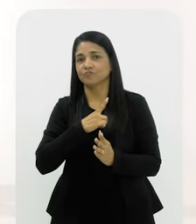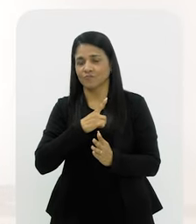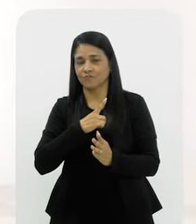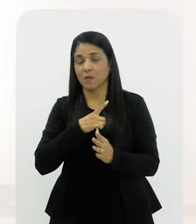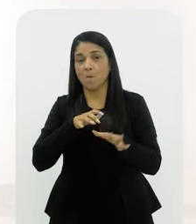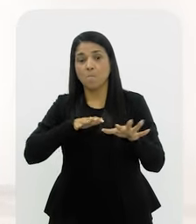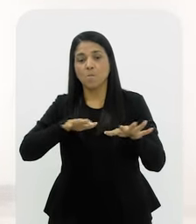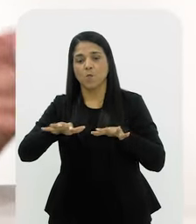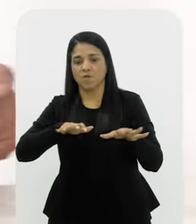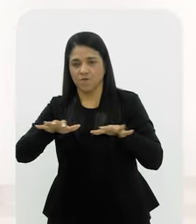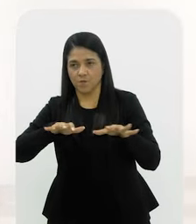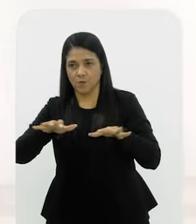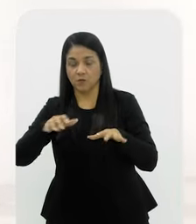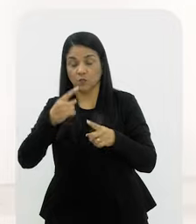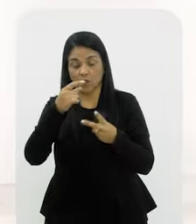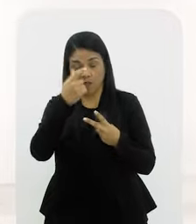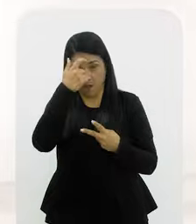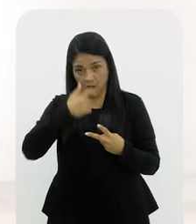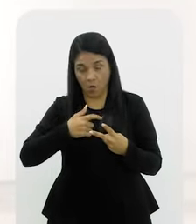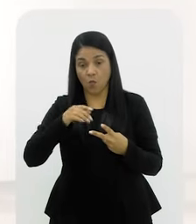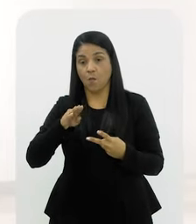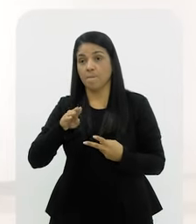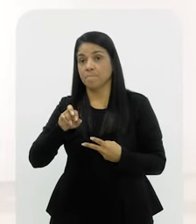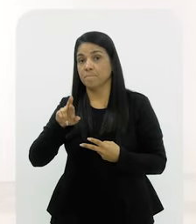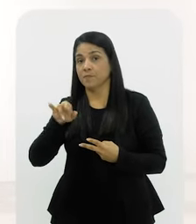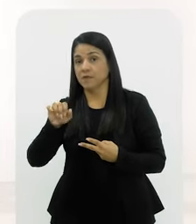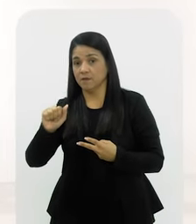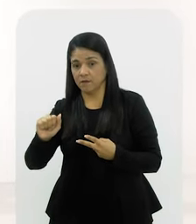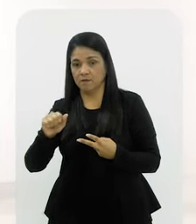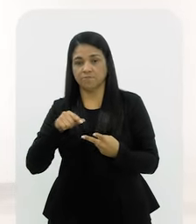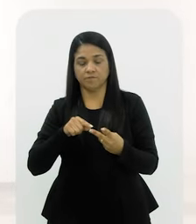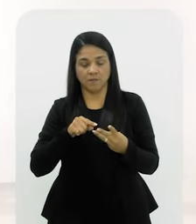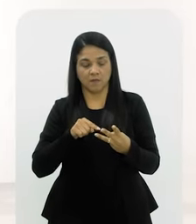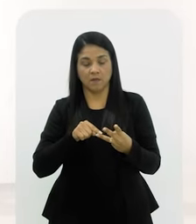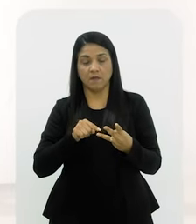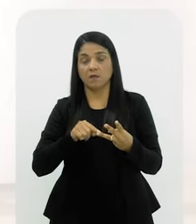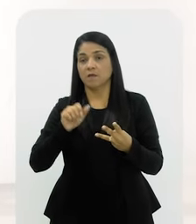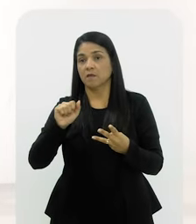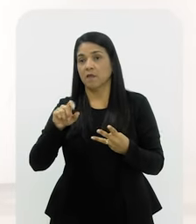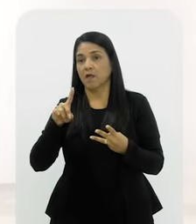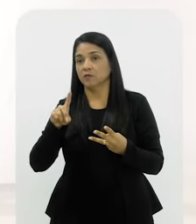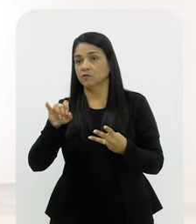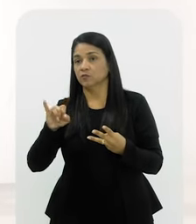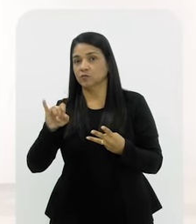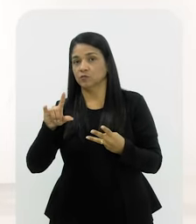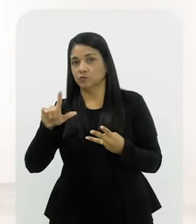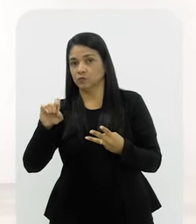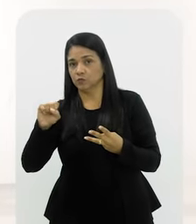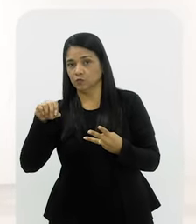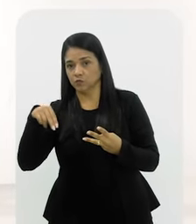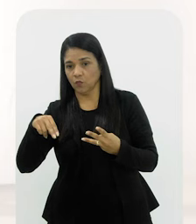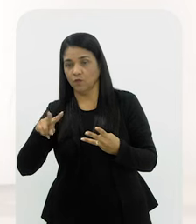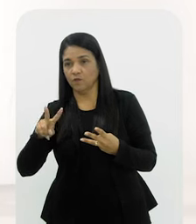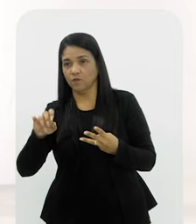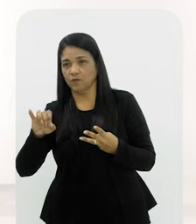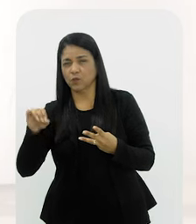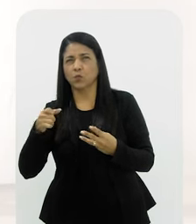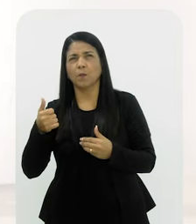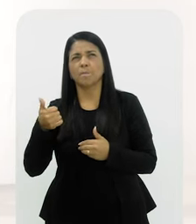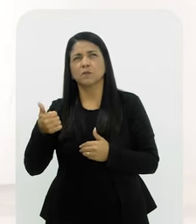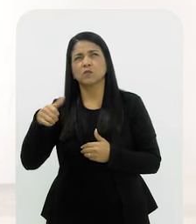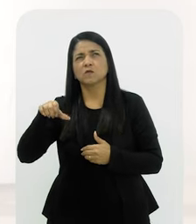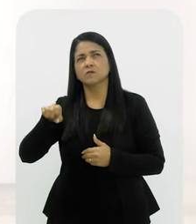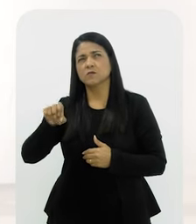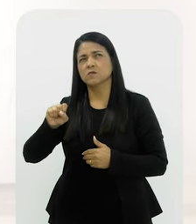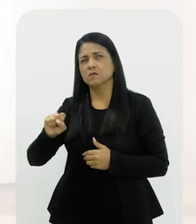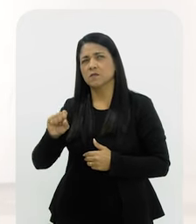que fizeram esse movimento. Era eu, Bira Vaí e o Adilson Vitor. Isso anos 80 ou 90?